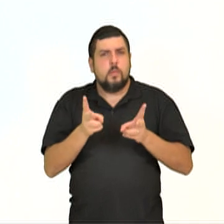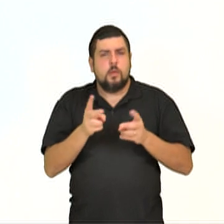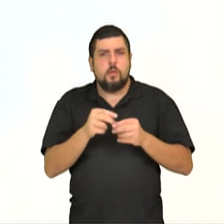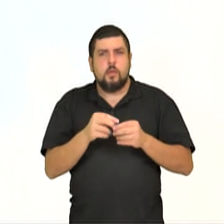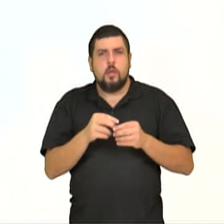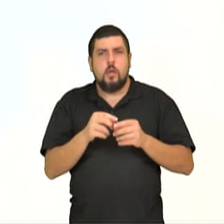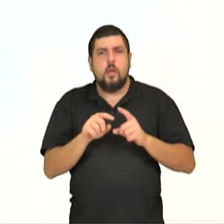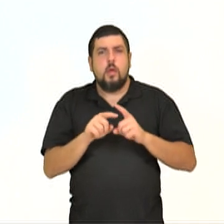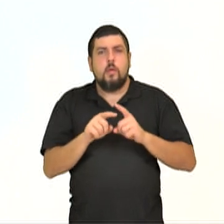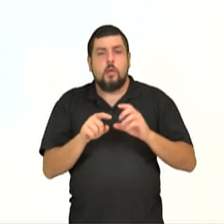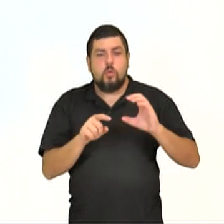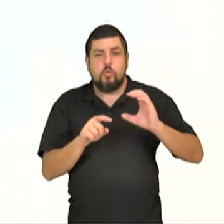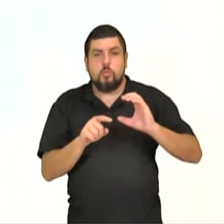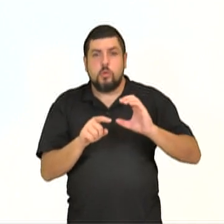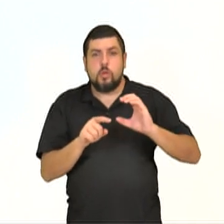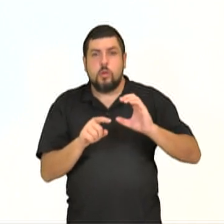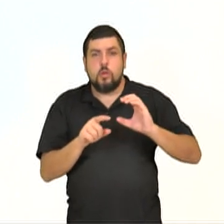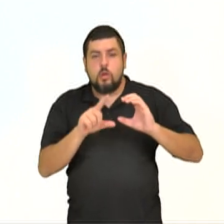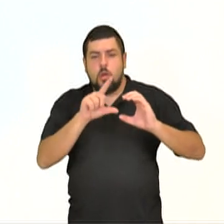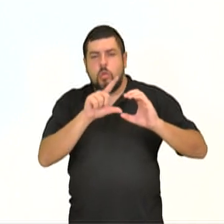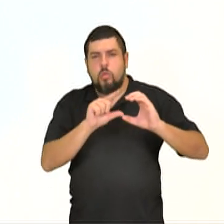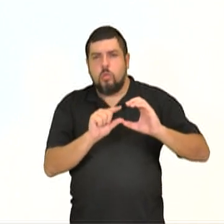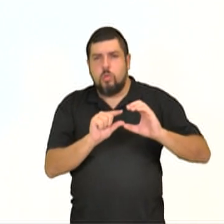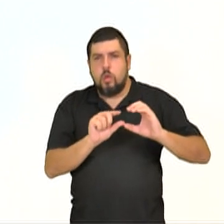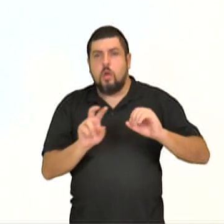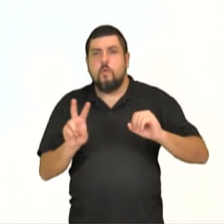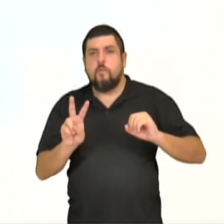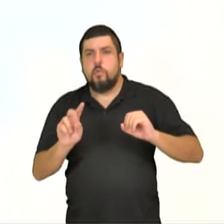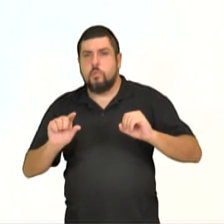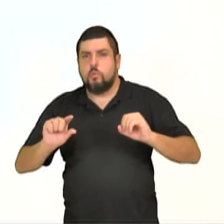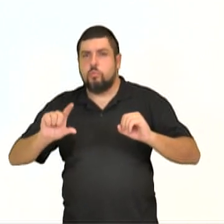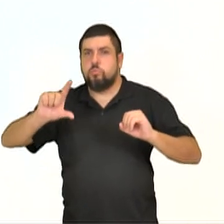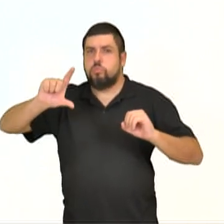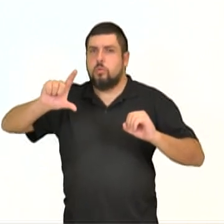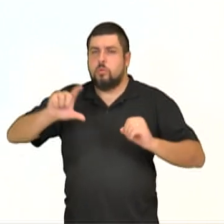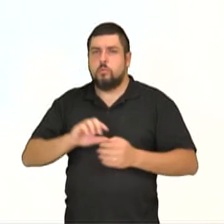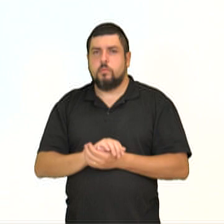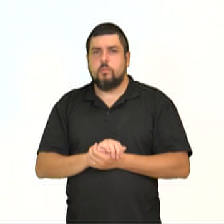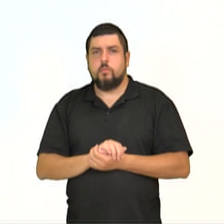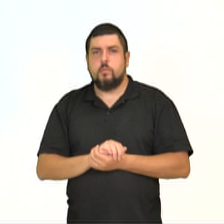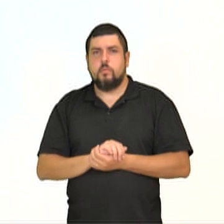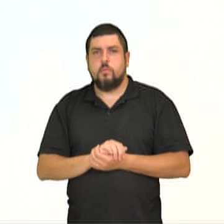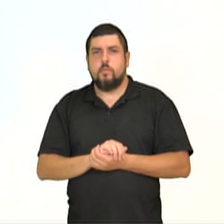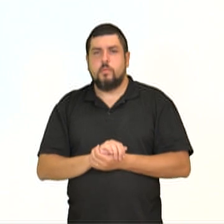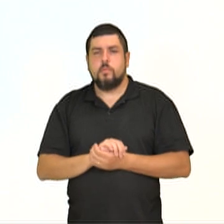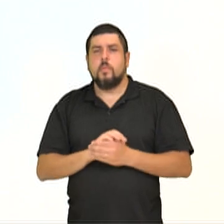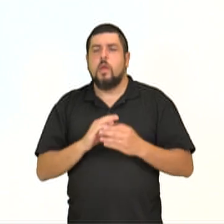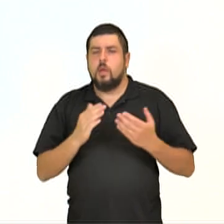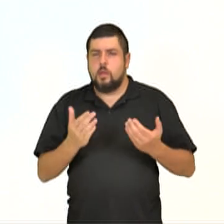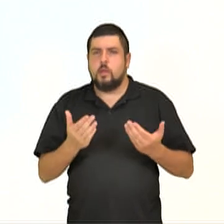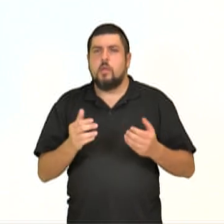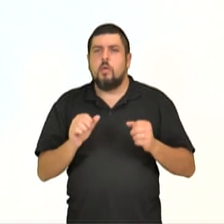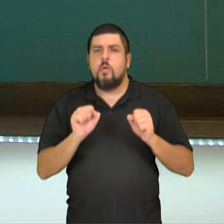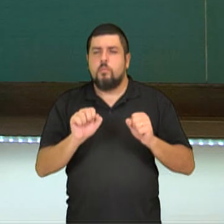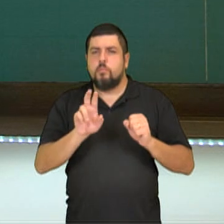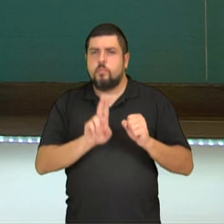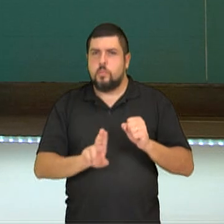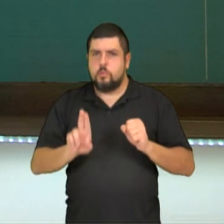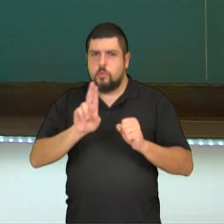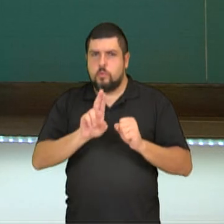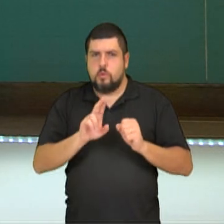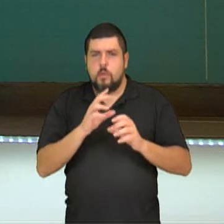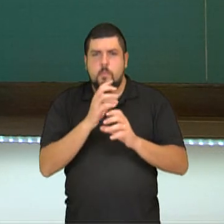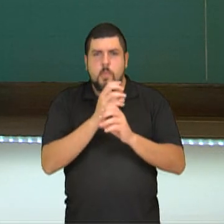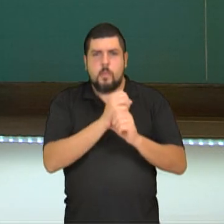a concentração, por sua vez, vai diminuir. Dessa forma, a gente pode usar aquele cálculo de concentração